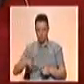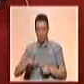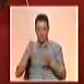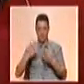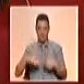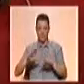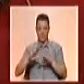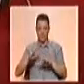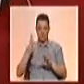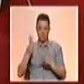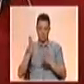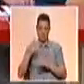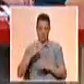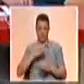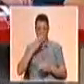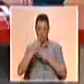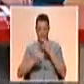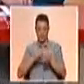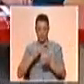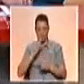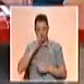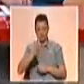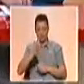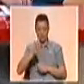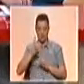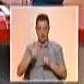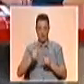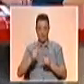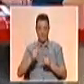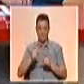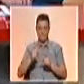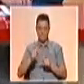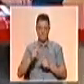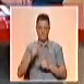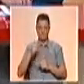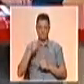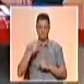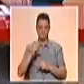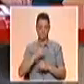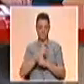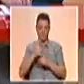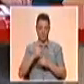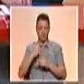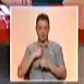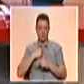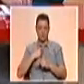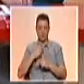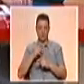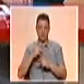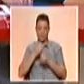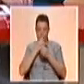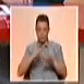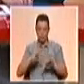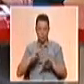E aqui, dava a fazer aqui uma chega exatamente àquilo que a Paula tinha dito, que é a questão de, até porque andamos a receber fundos comunitários a fundo